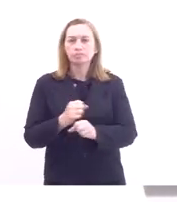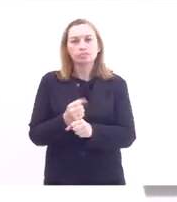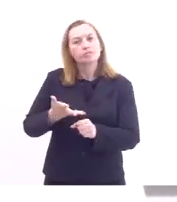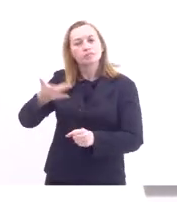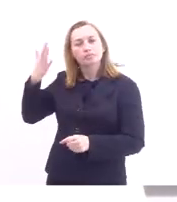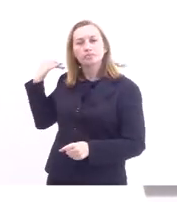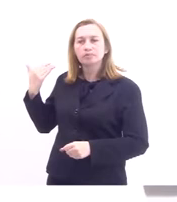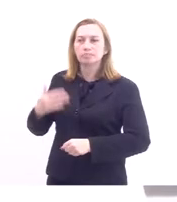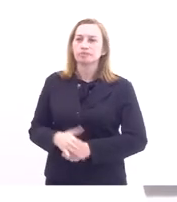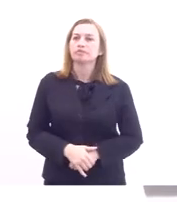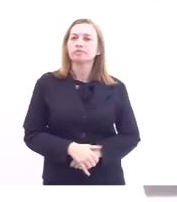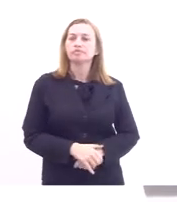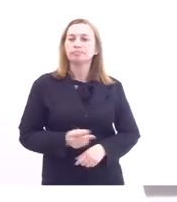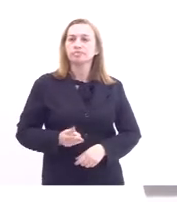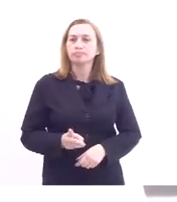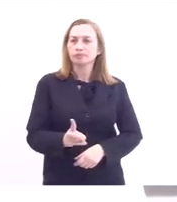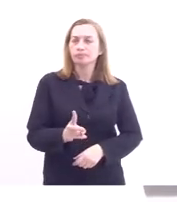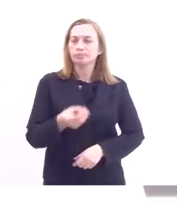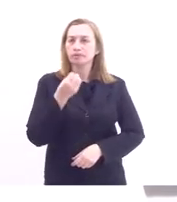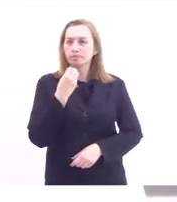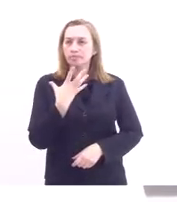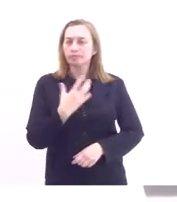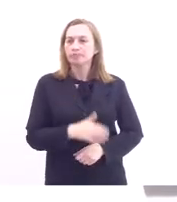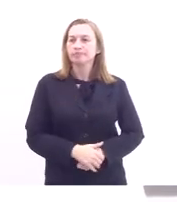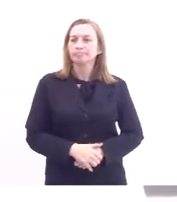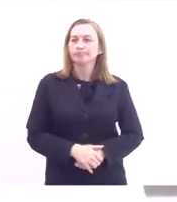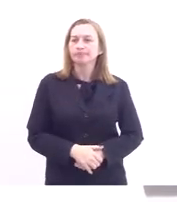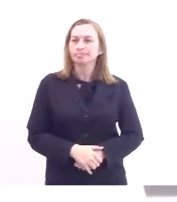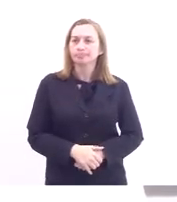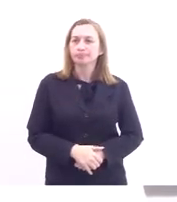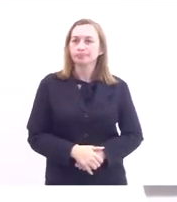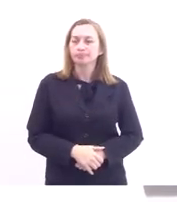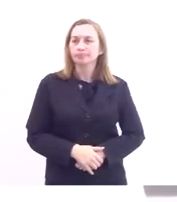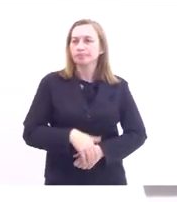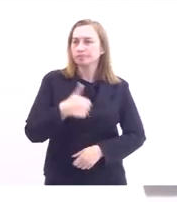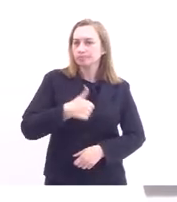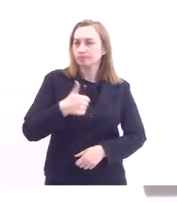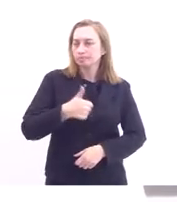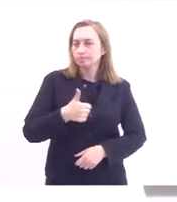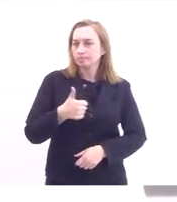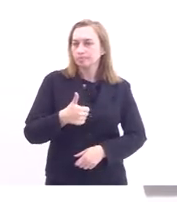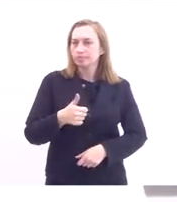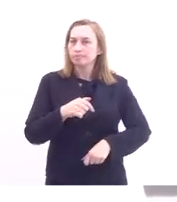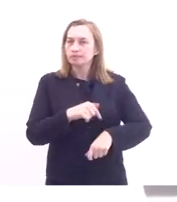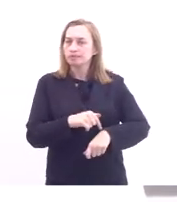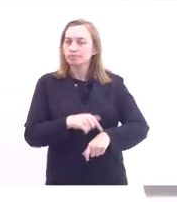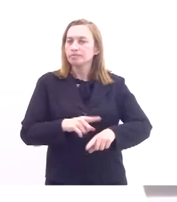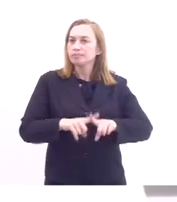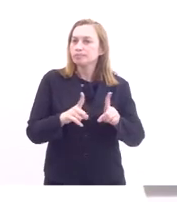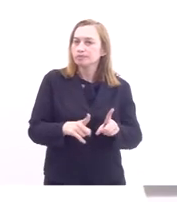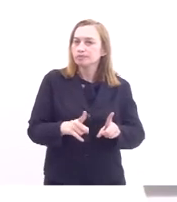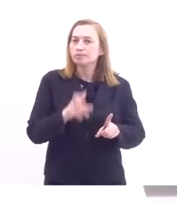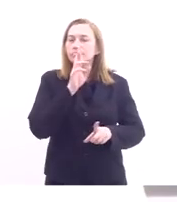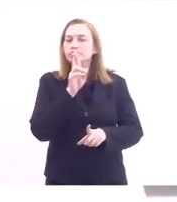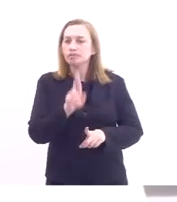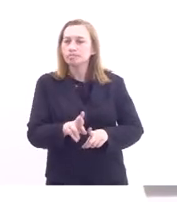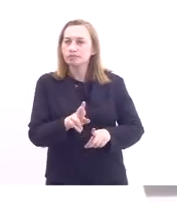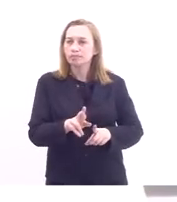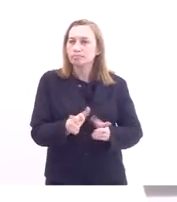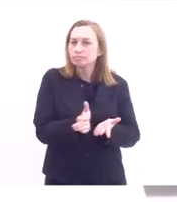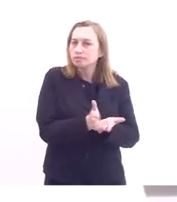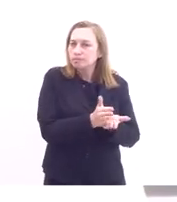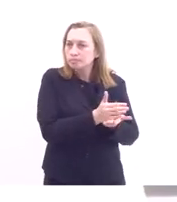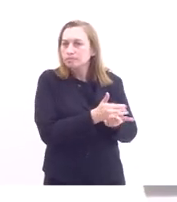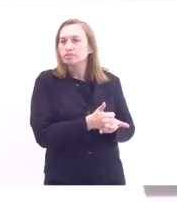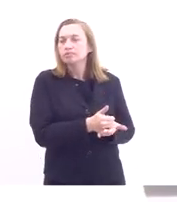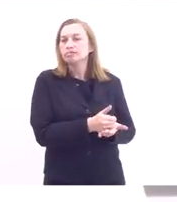passado. Ele se mantém positivo. Esse é só o primeiro quadrimestre, mas o resultado apurado, ele